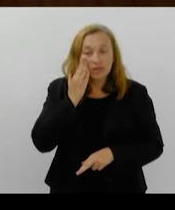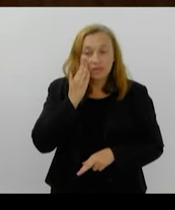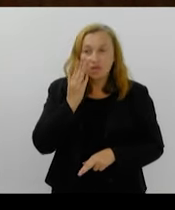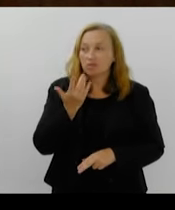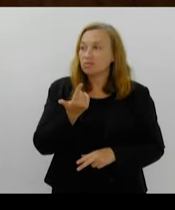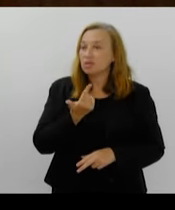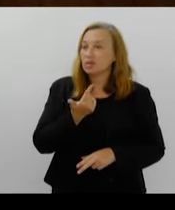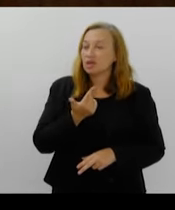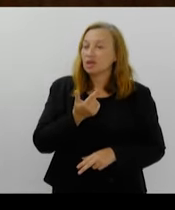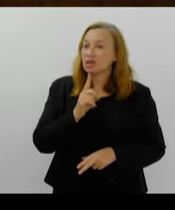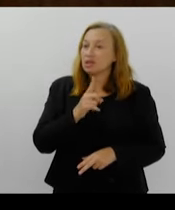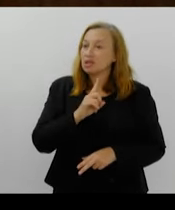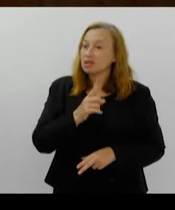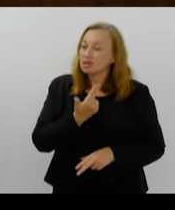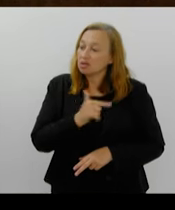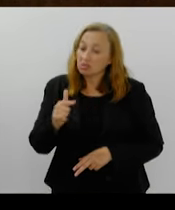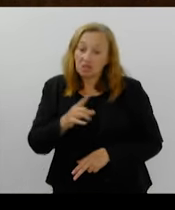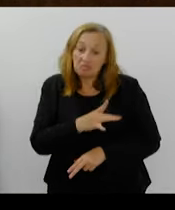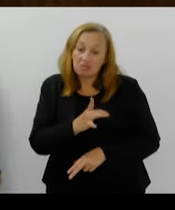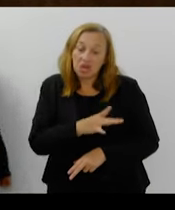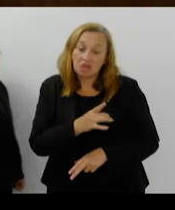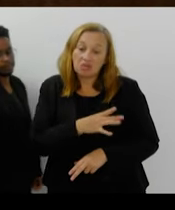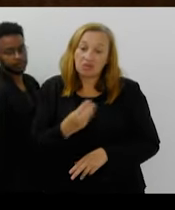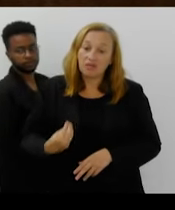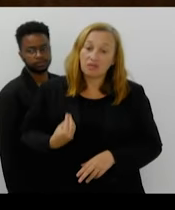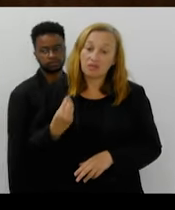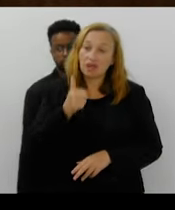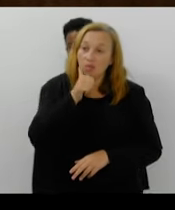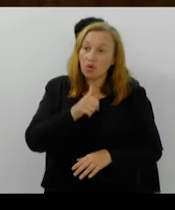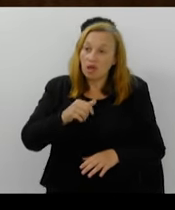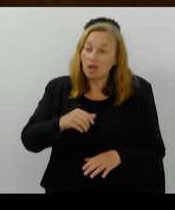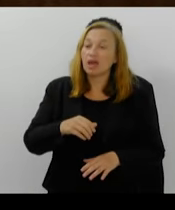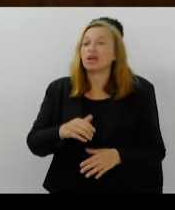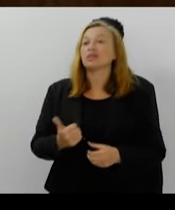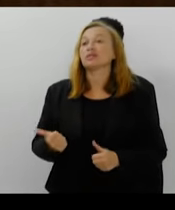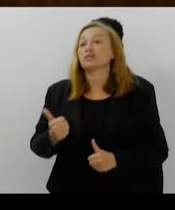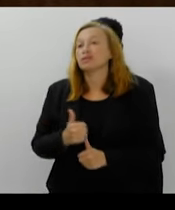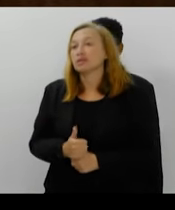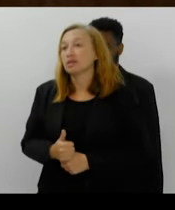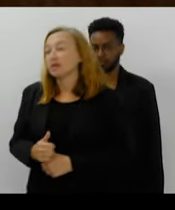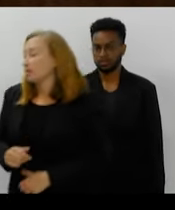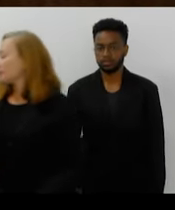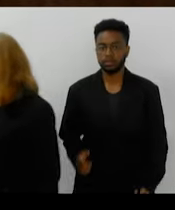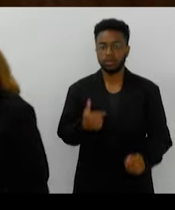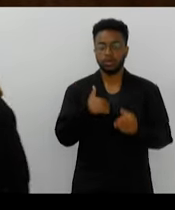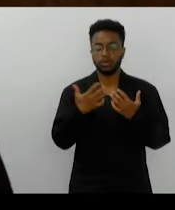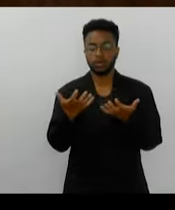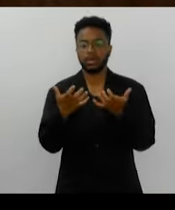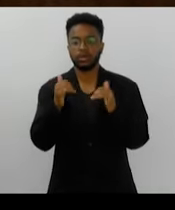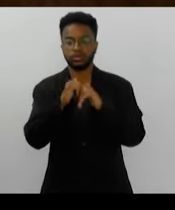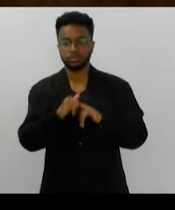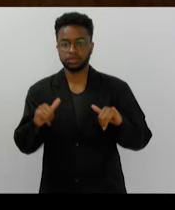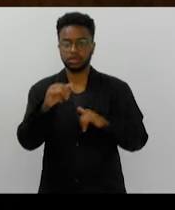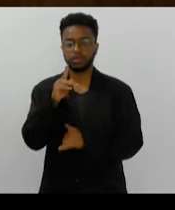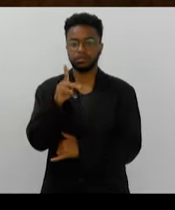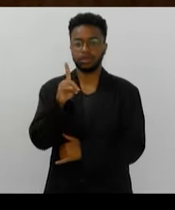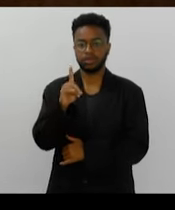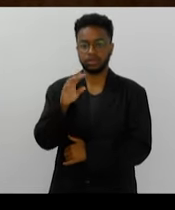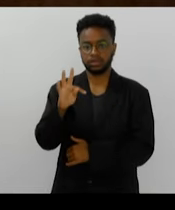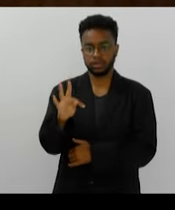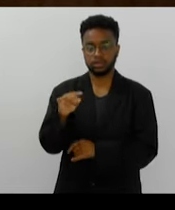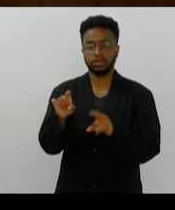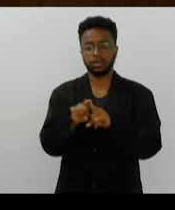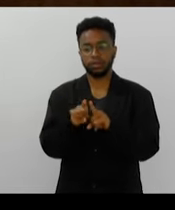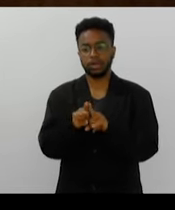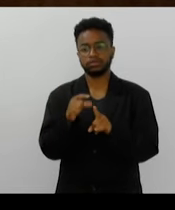não temem a participação das mulheres e eu quero dizer que o PDT e eu tenho aqui a felicidade de contar